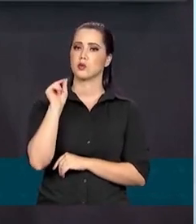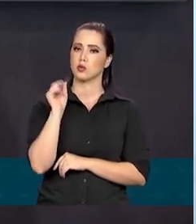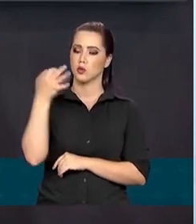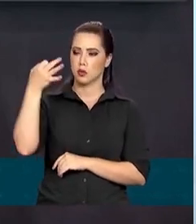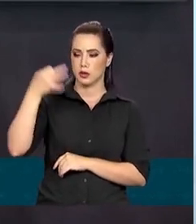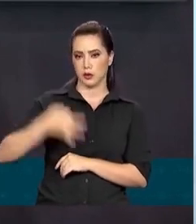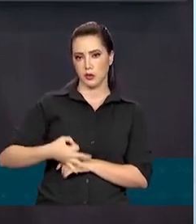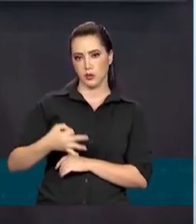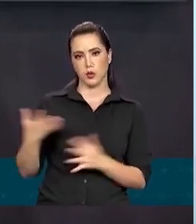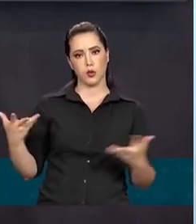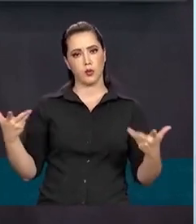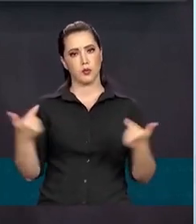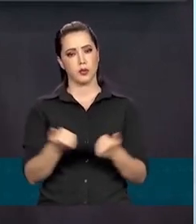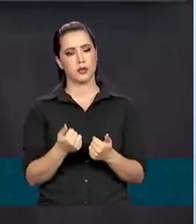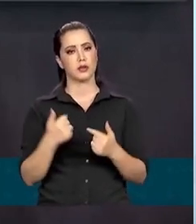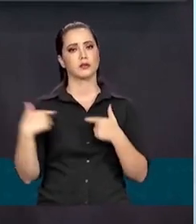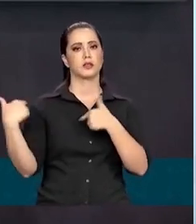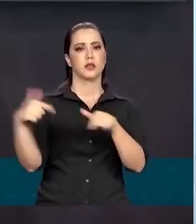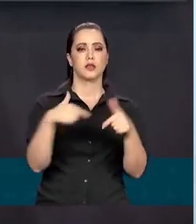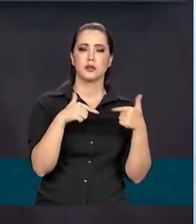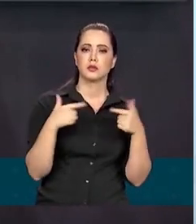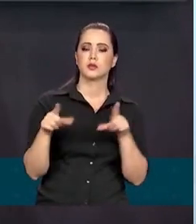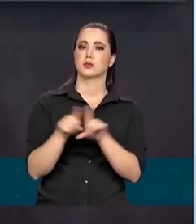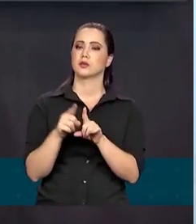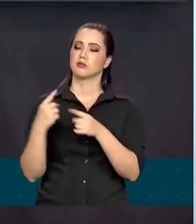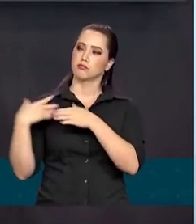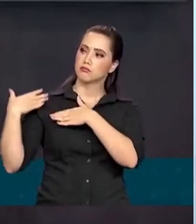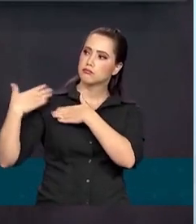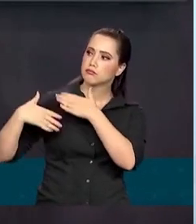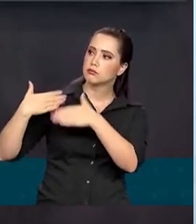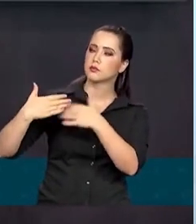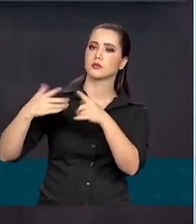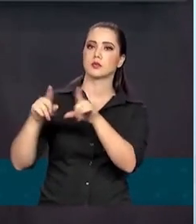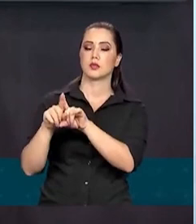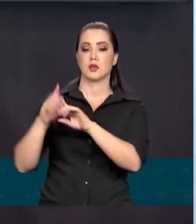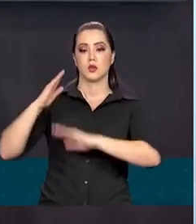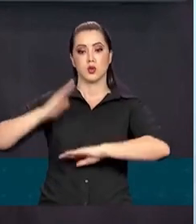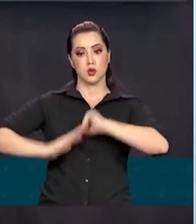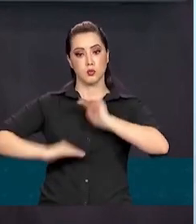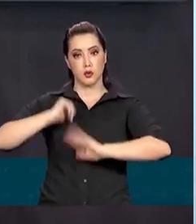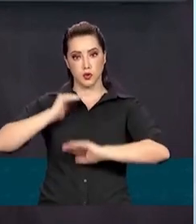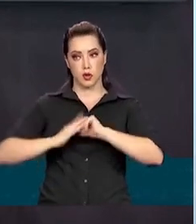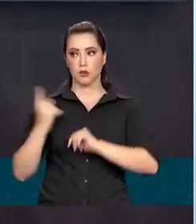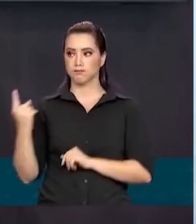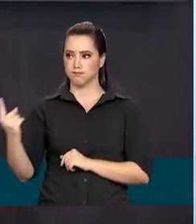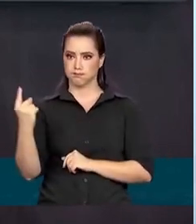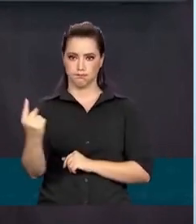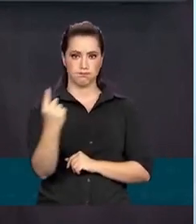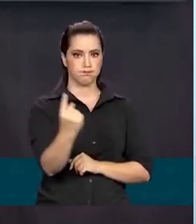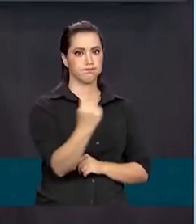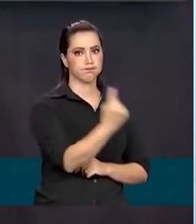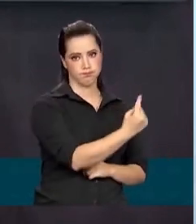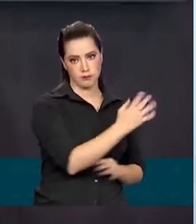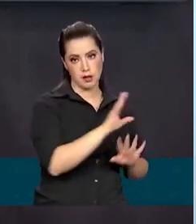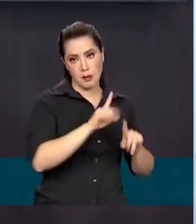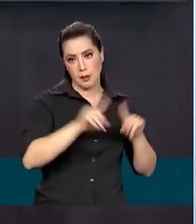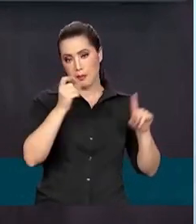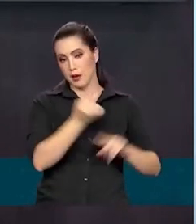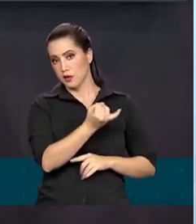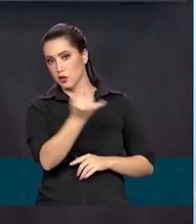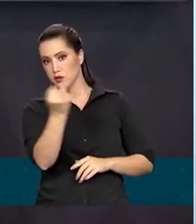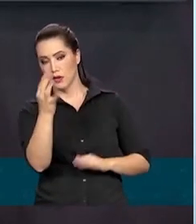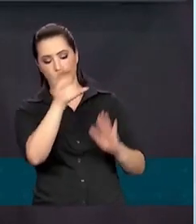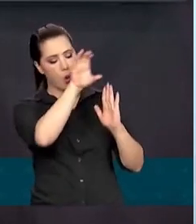a competência individual, a trajetória de profissional de cada um, mas dentro dos